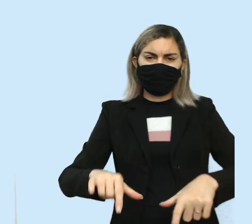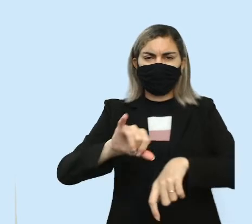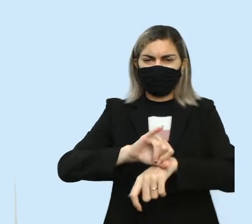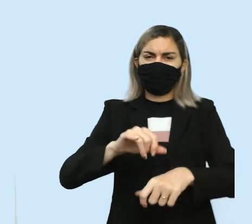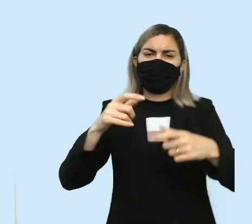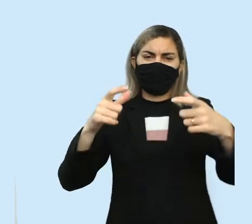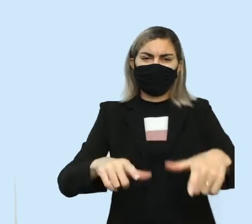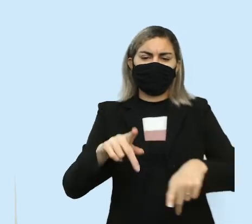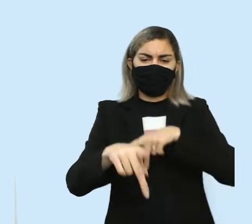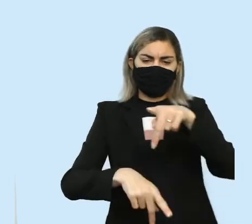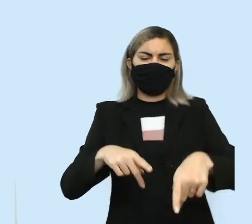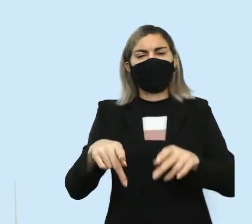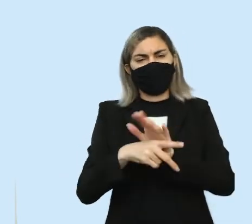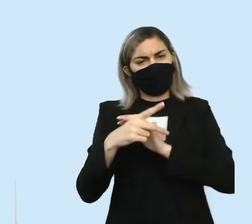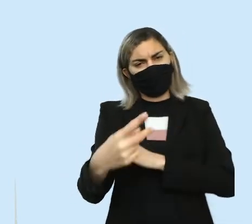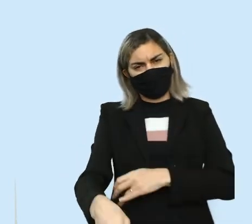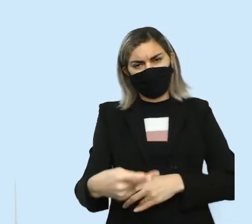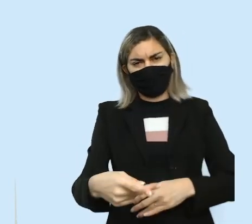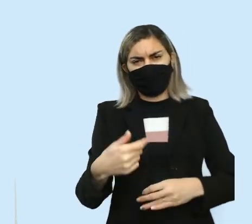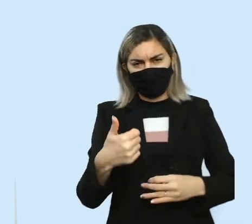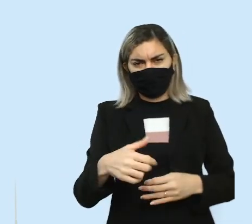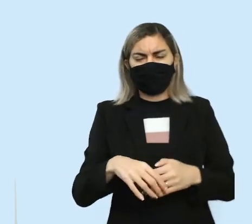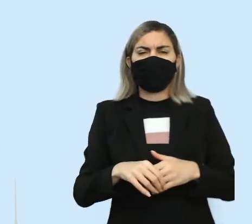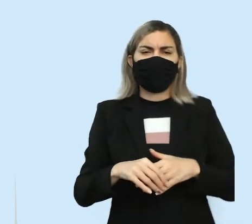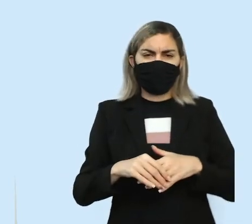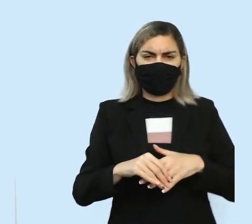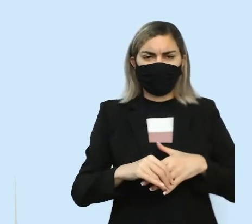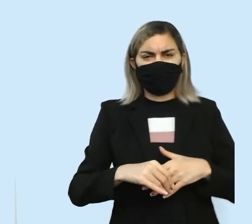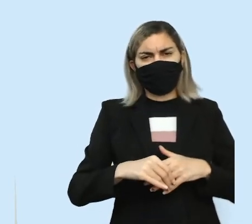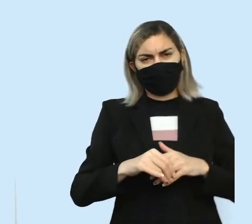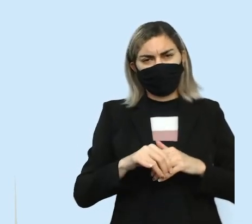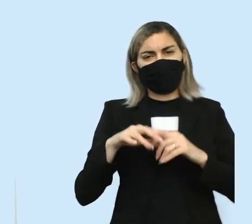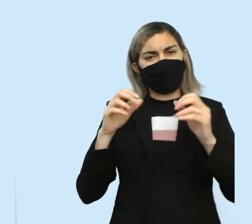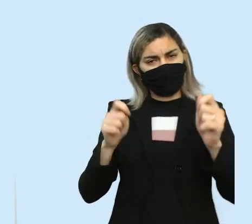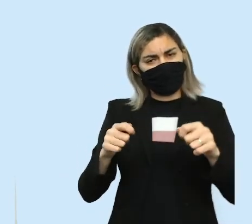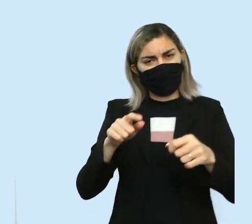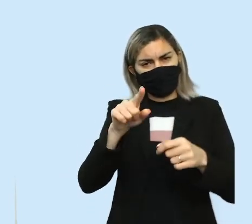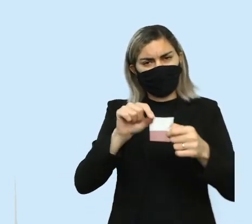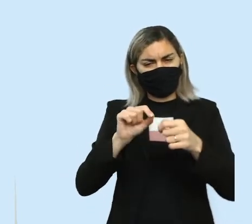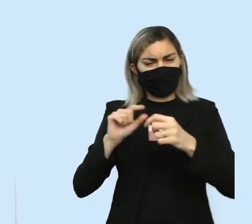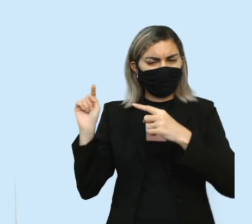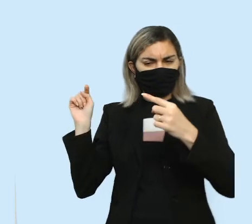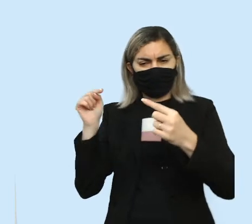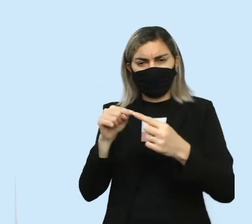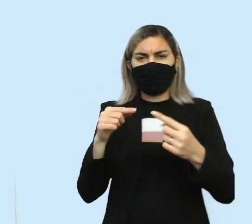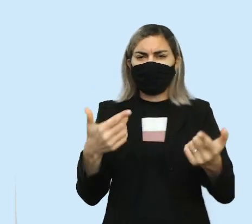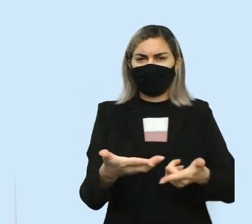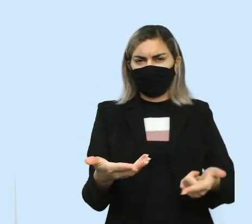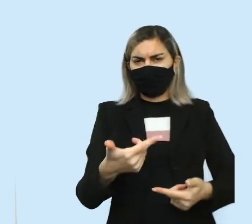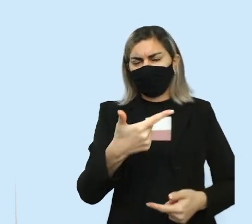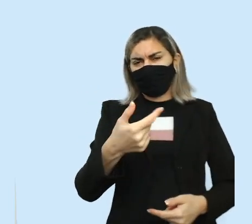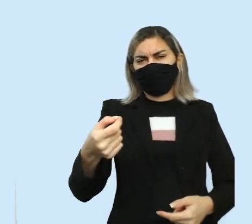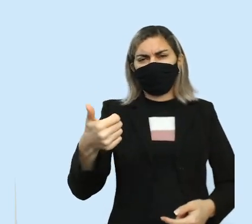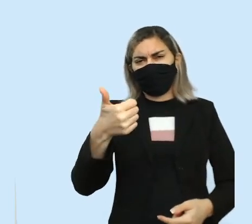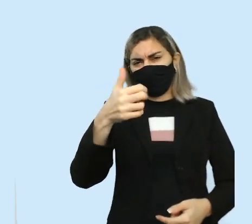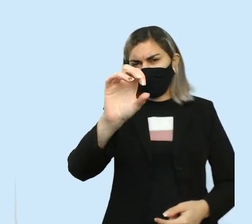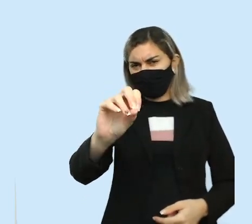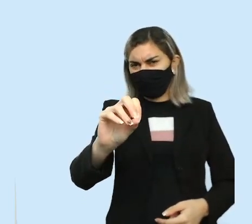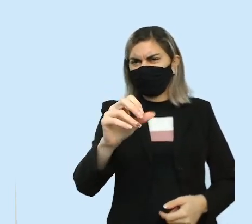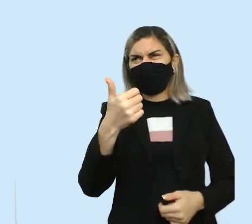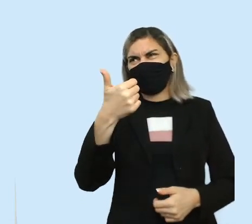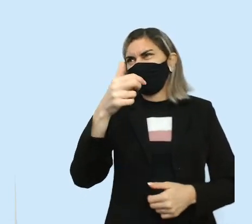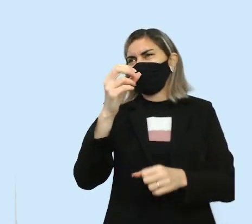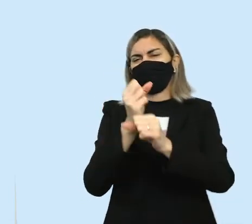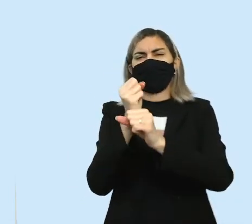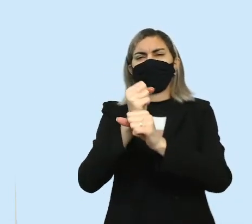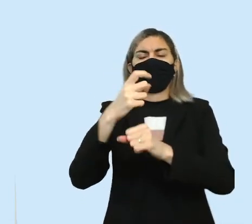desse povo onde é a terra de sua origem. Certo? Então, dá para você fazer esse paralelo. Atualmente, em 2010, a gente pode colocar 10 anos